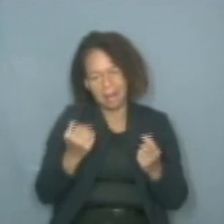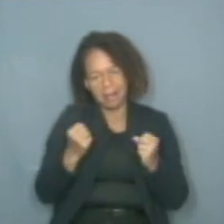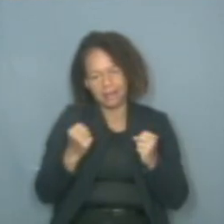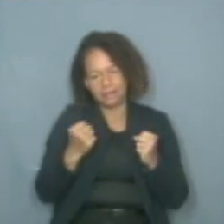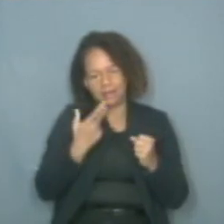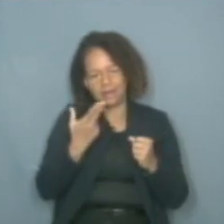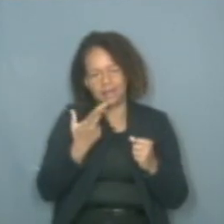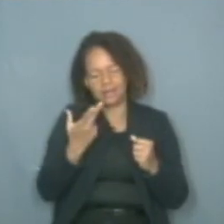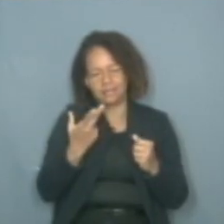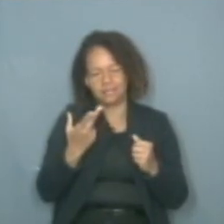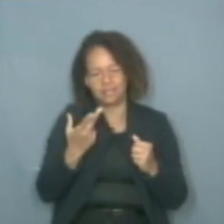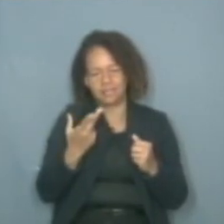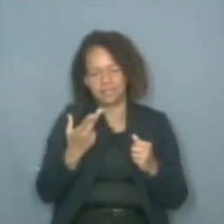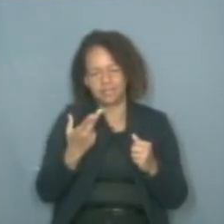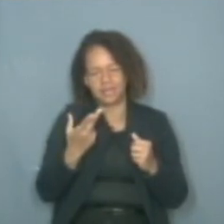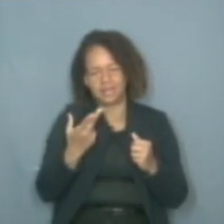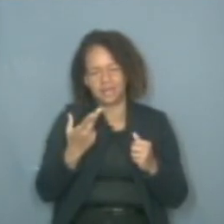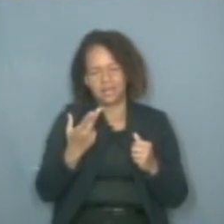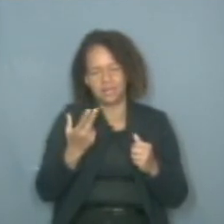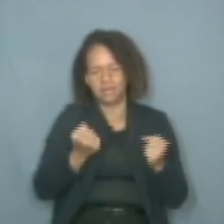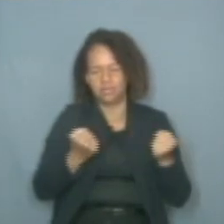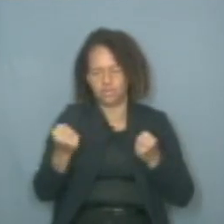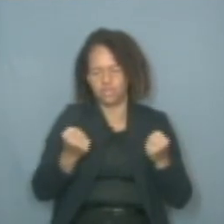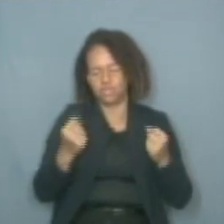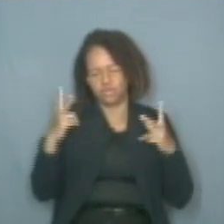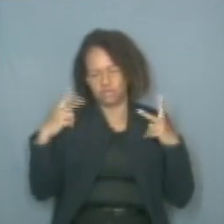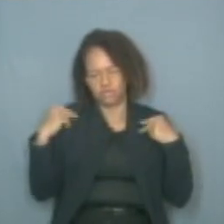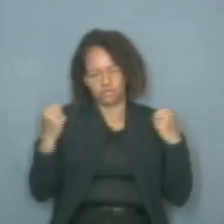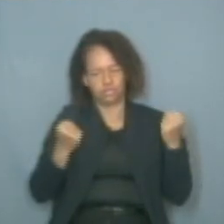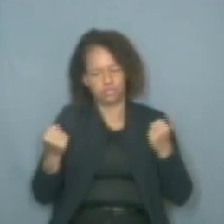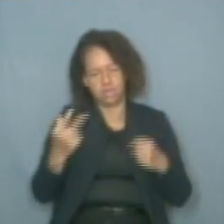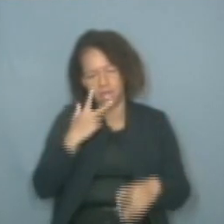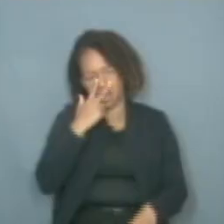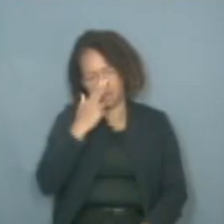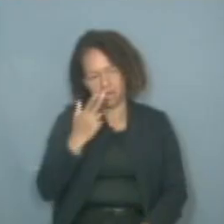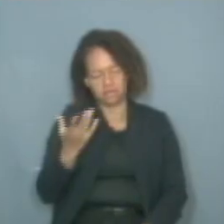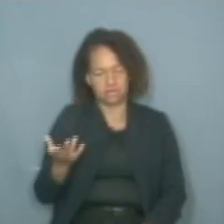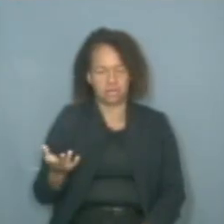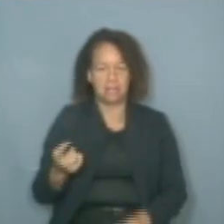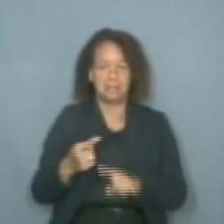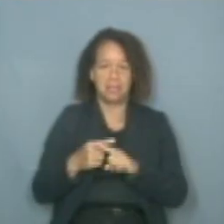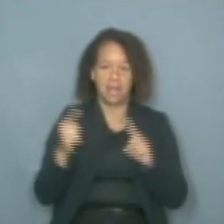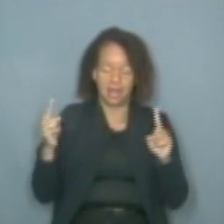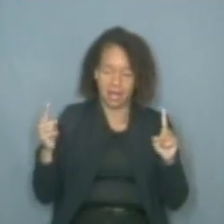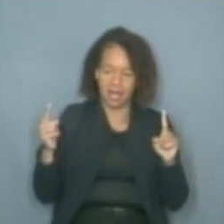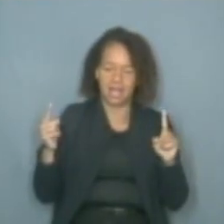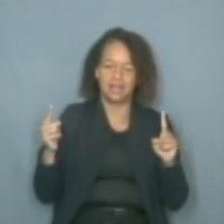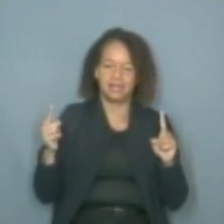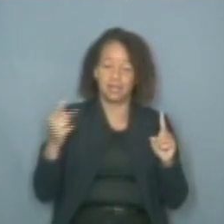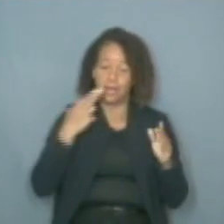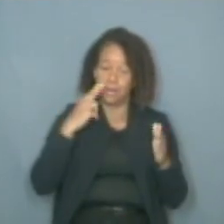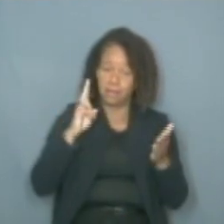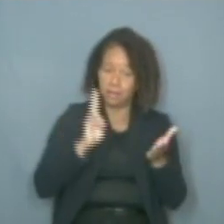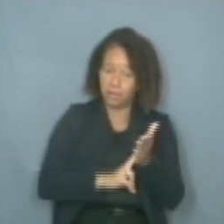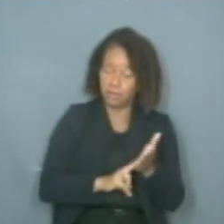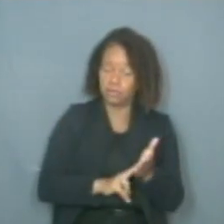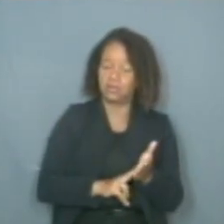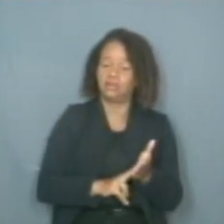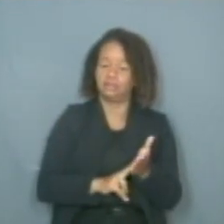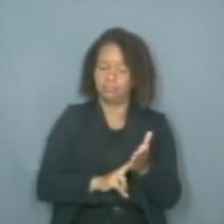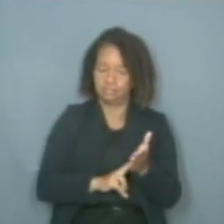podendo estar dirigindo. Eu acho que é por aí. Agora, existem infrações que, de